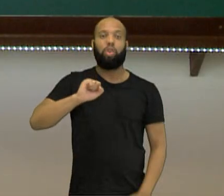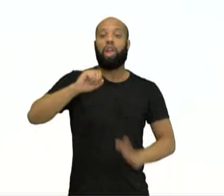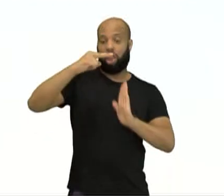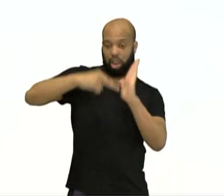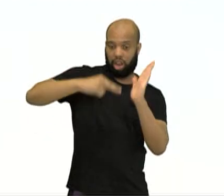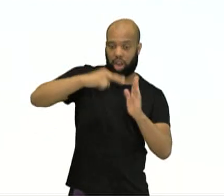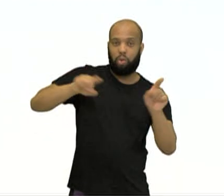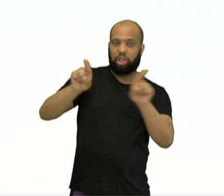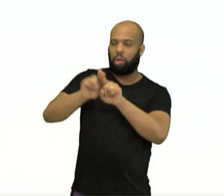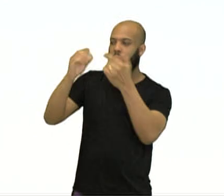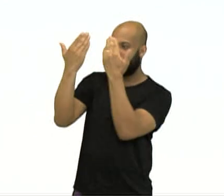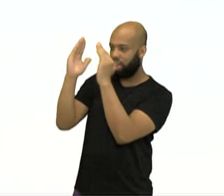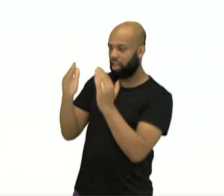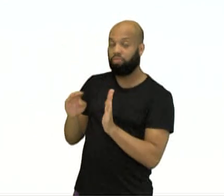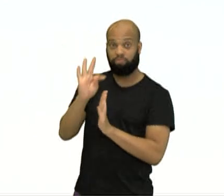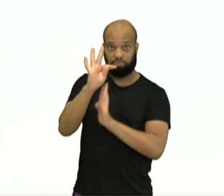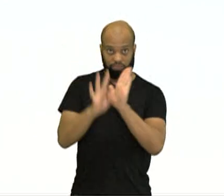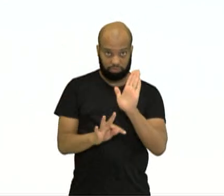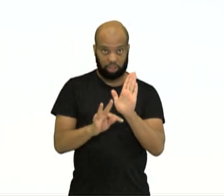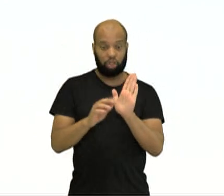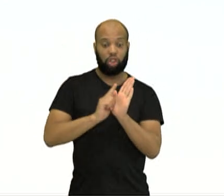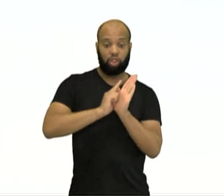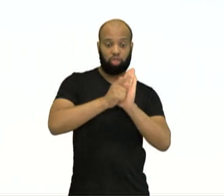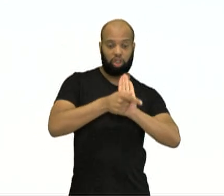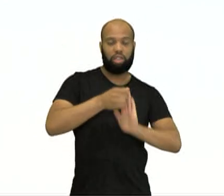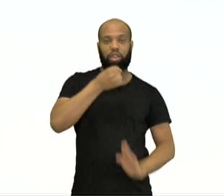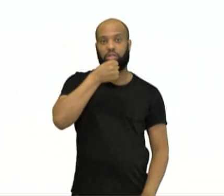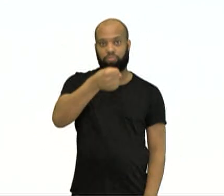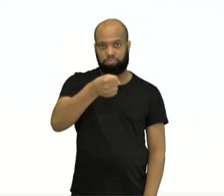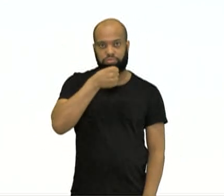leitura e análise de trechos o gênero jornalístico